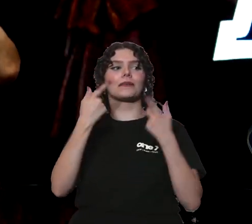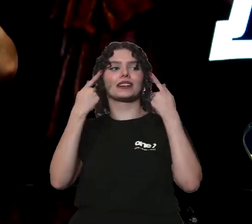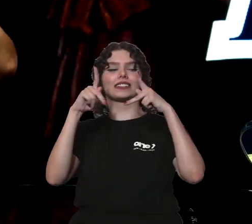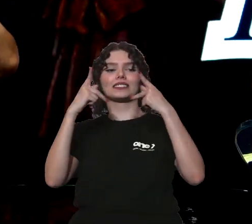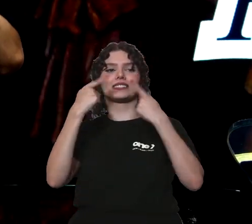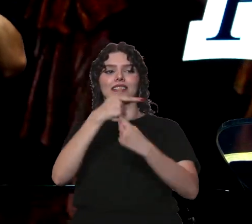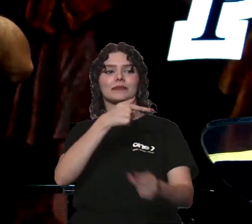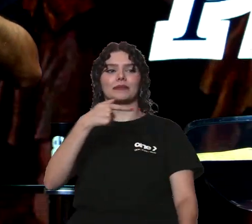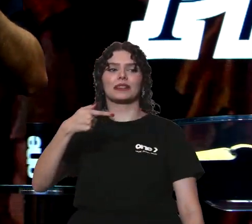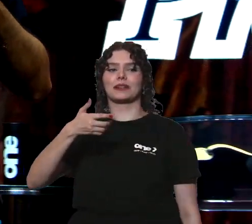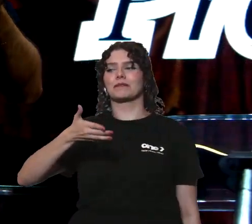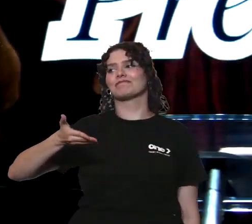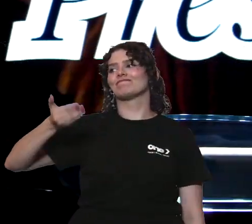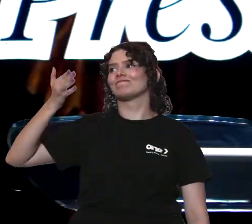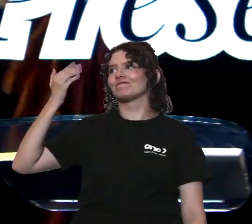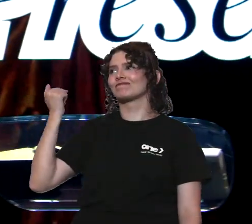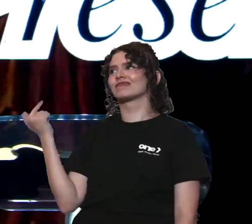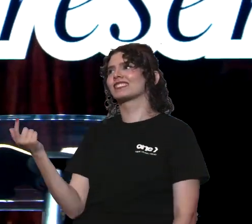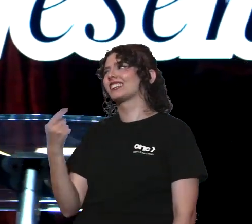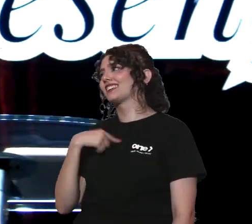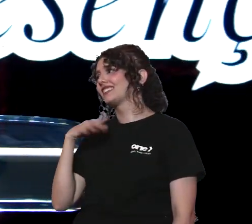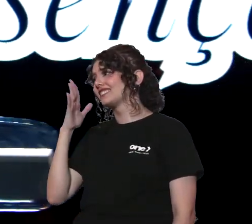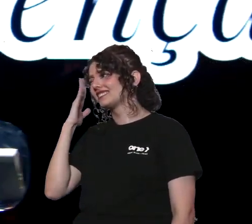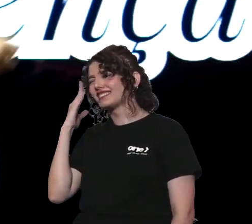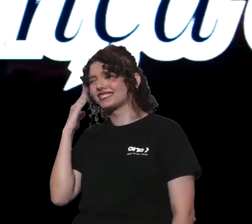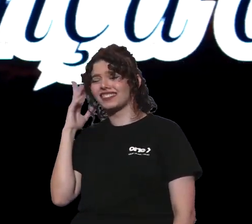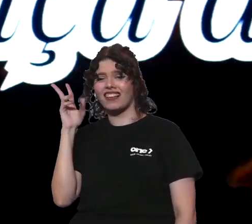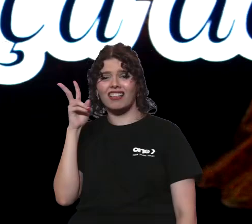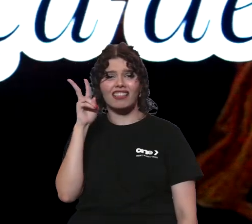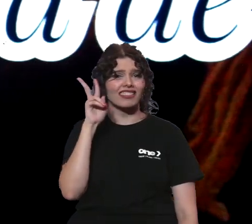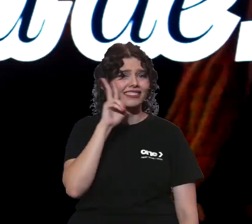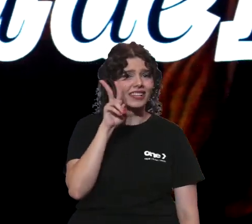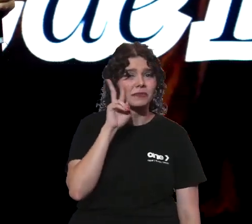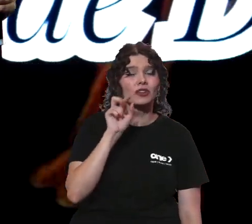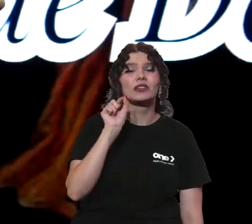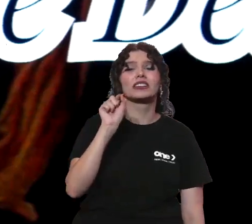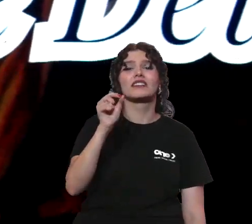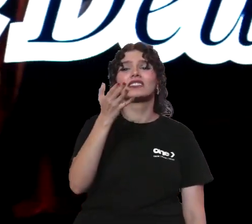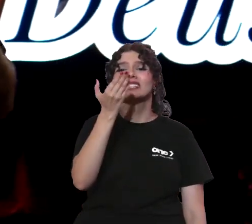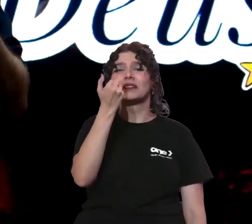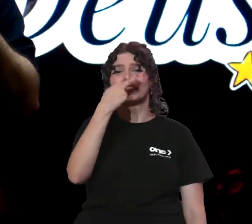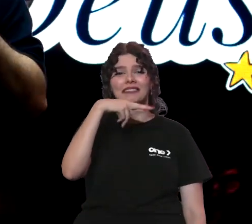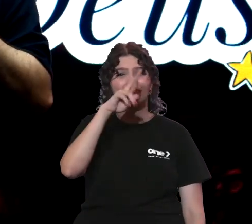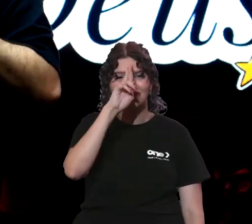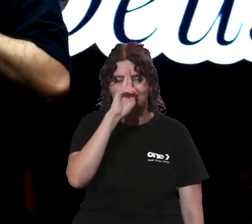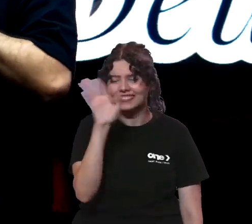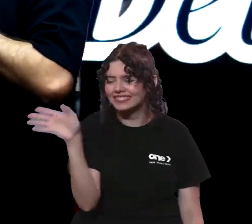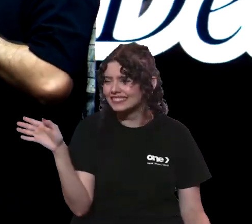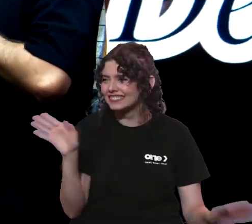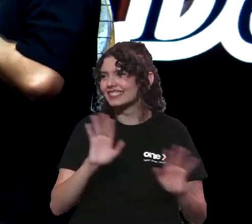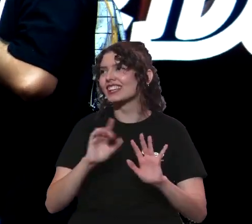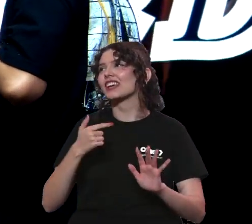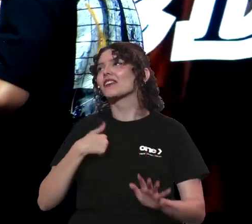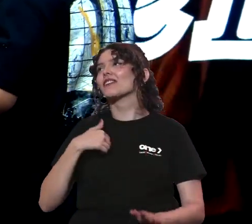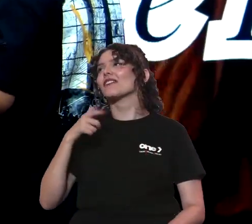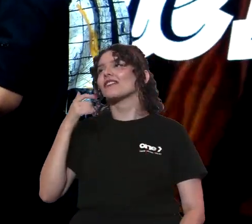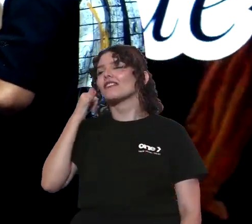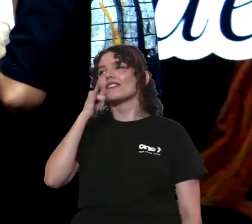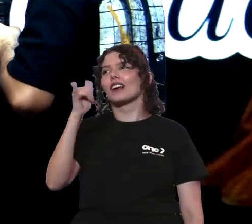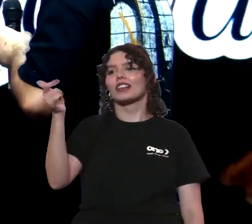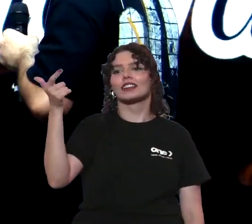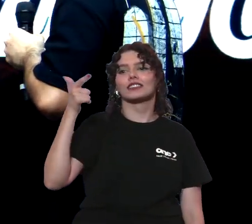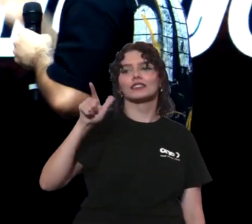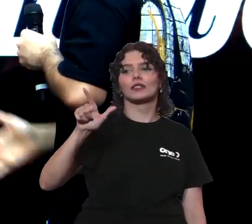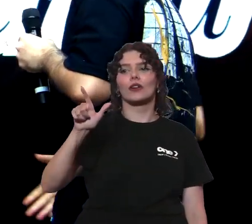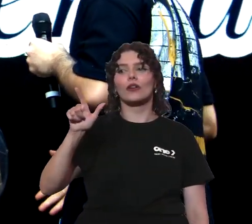sincero. Eu sei, meu filho. Você não lembra nem que você almoçou. Eu sei. Por isso que eu repeti tudo. Mas agora a gente vai entrar